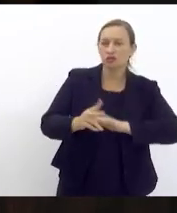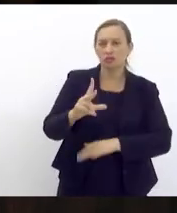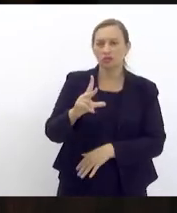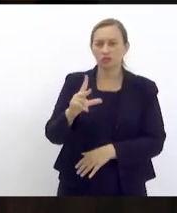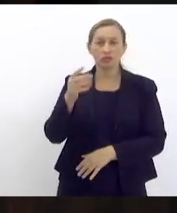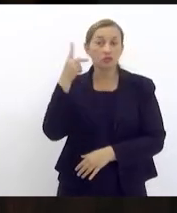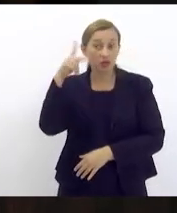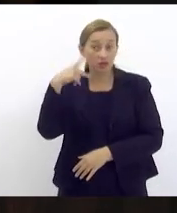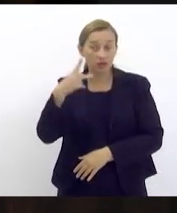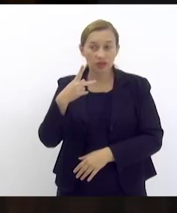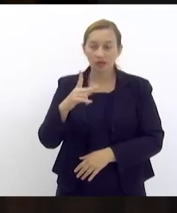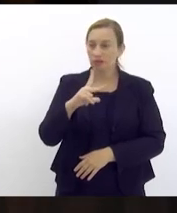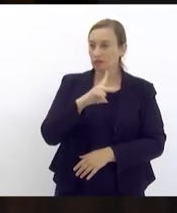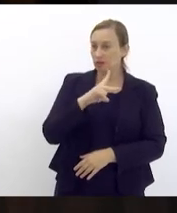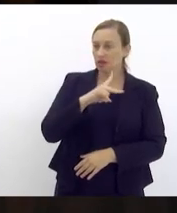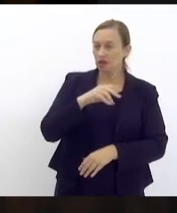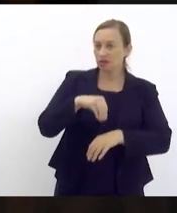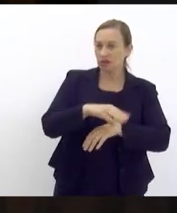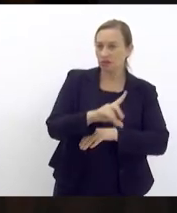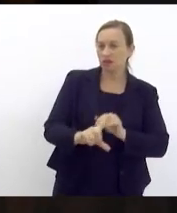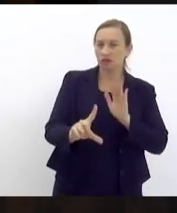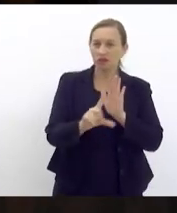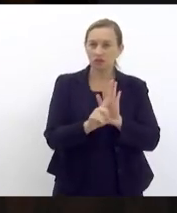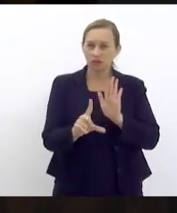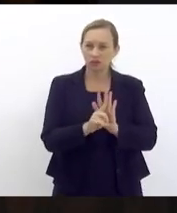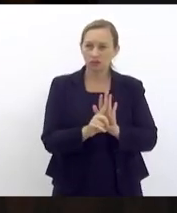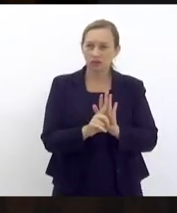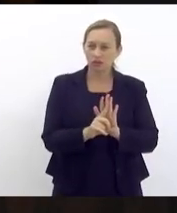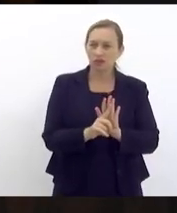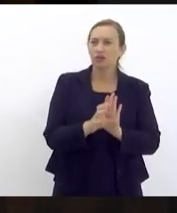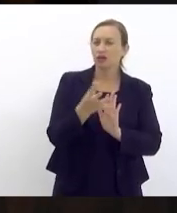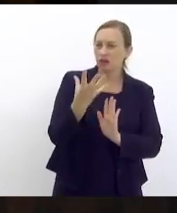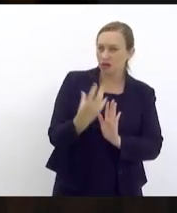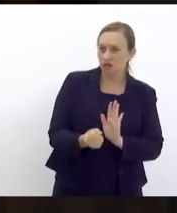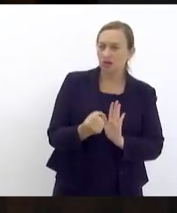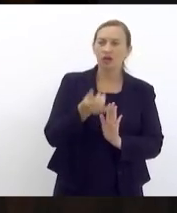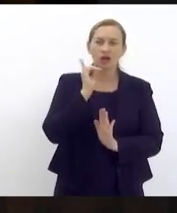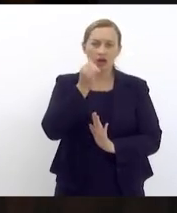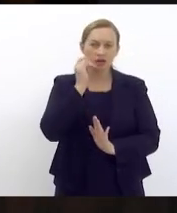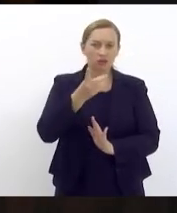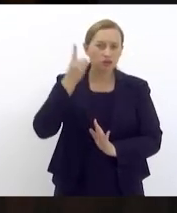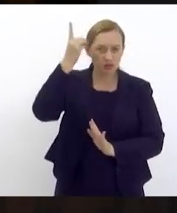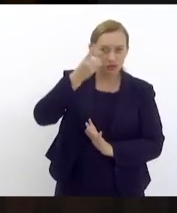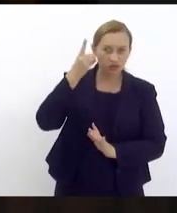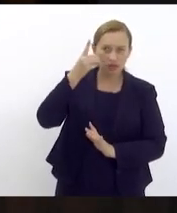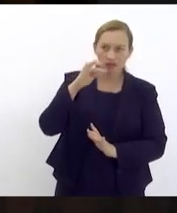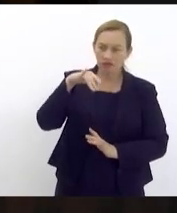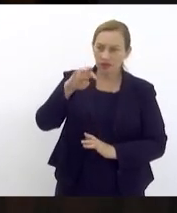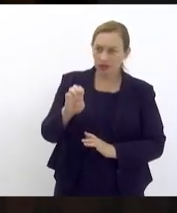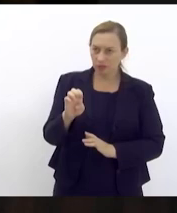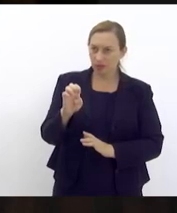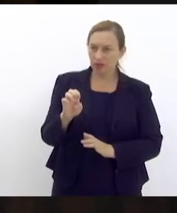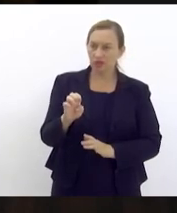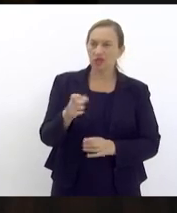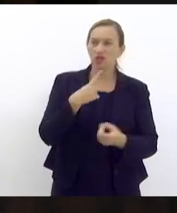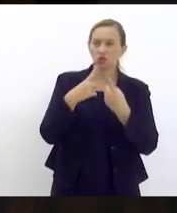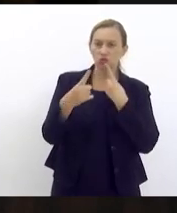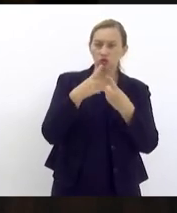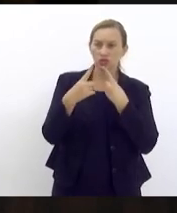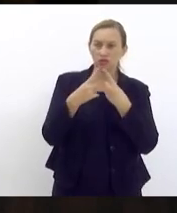parecida comissão de indicações legislativas favorável relator Deputado Felipe Soares em